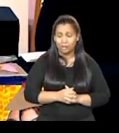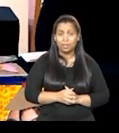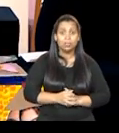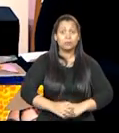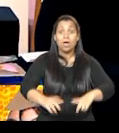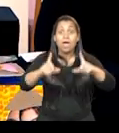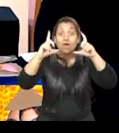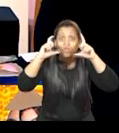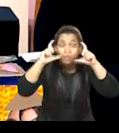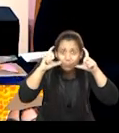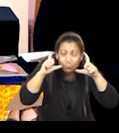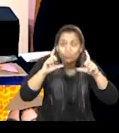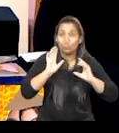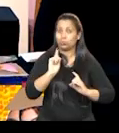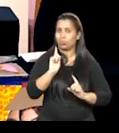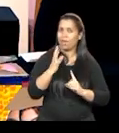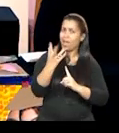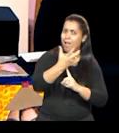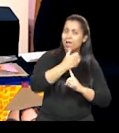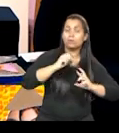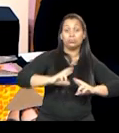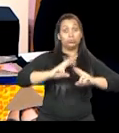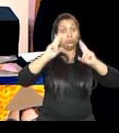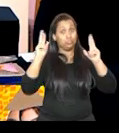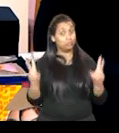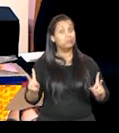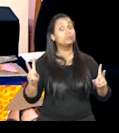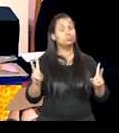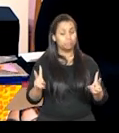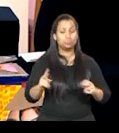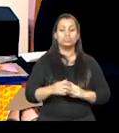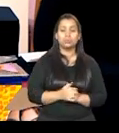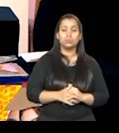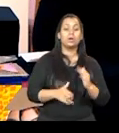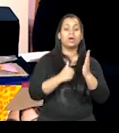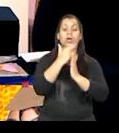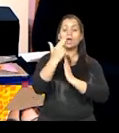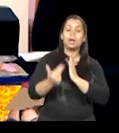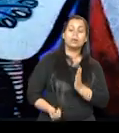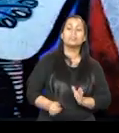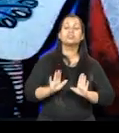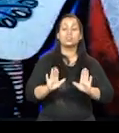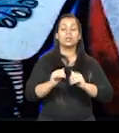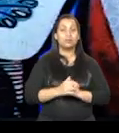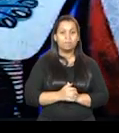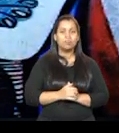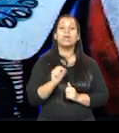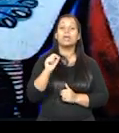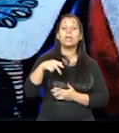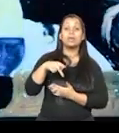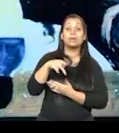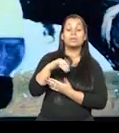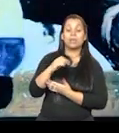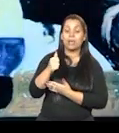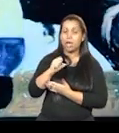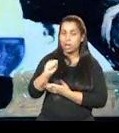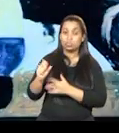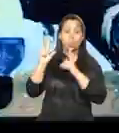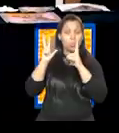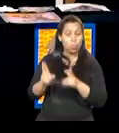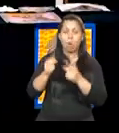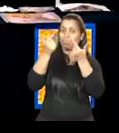que registra o modelo real, tal e qual. Na tela, a imagem que fica é Picasso e não tem